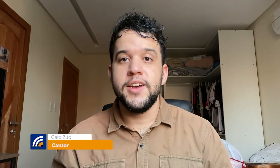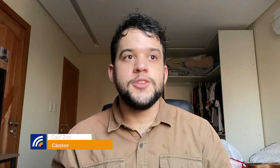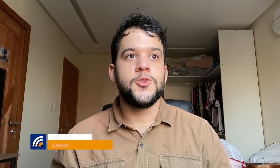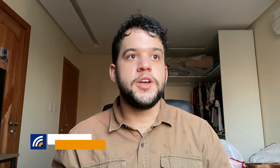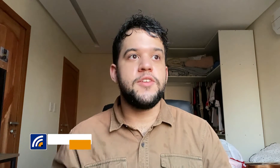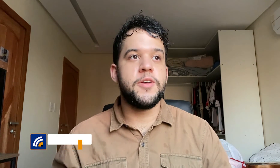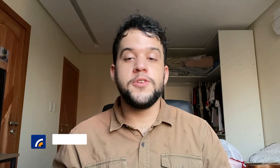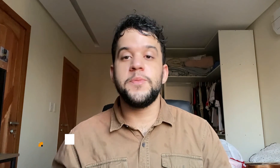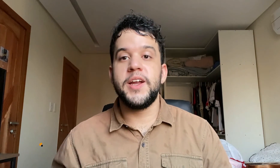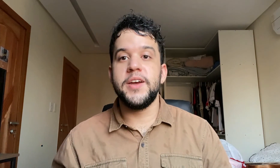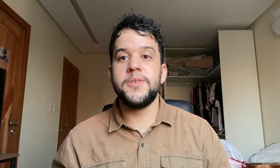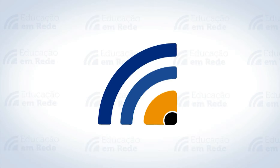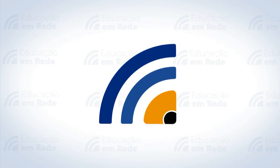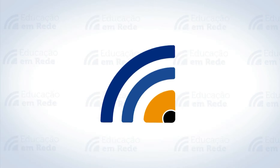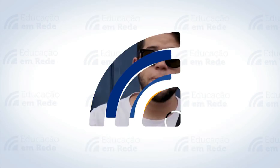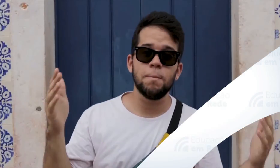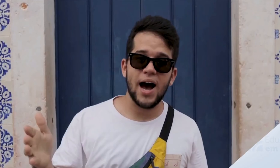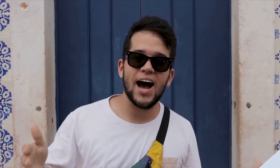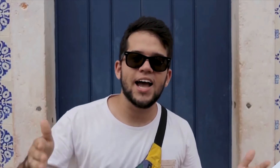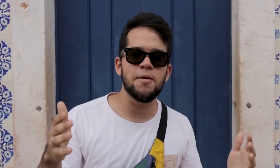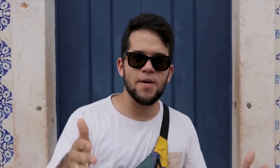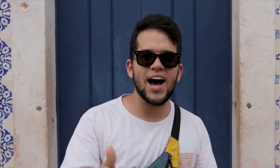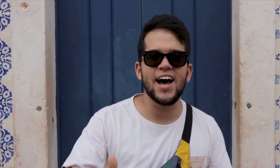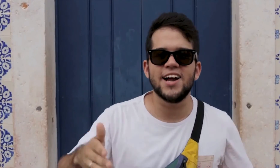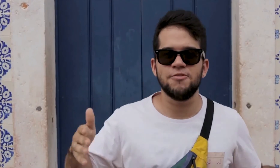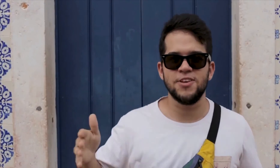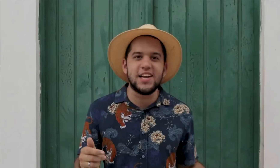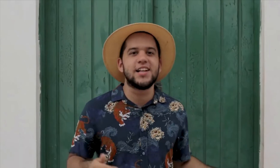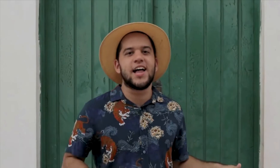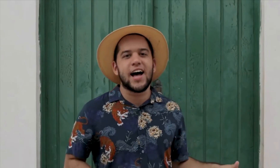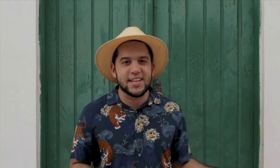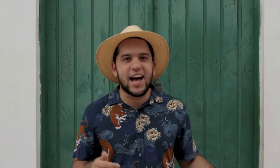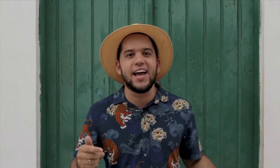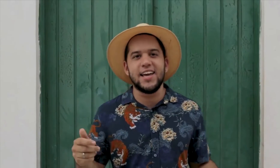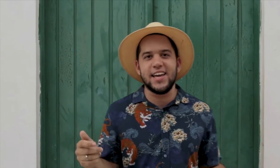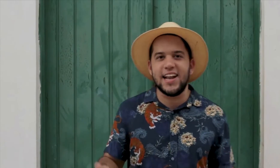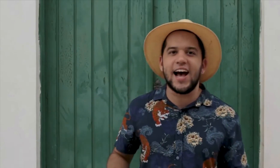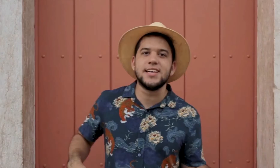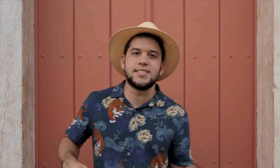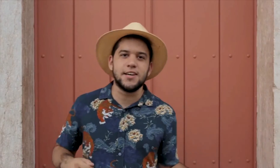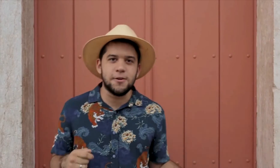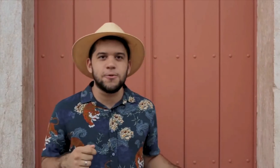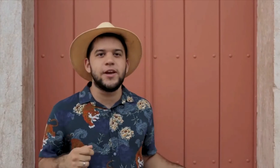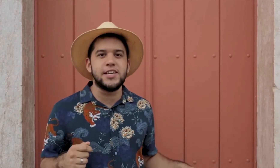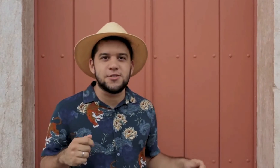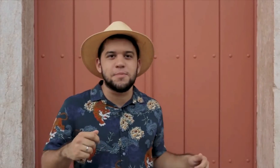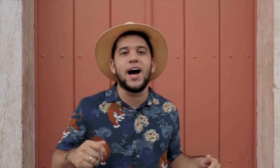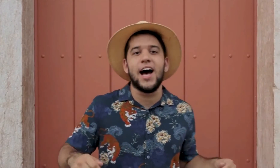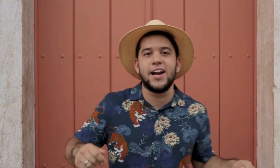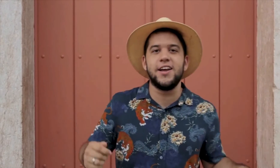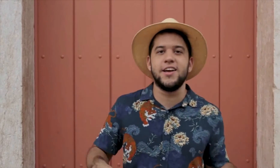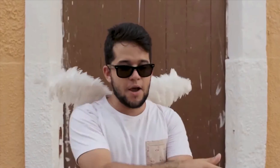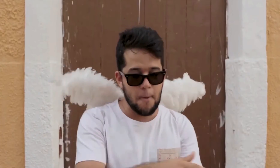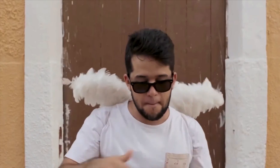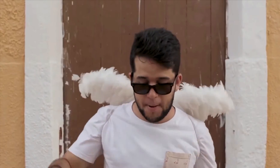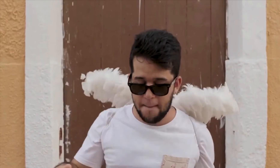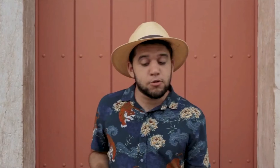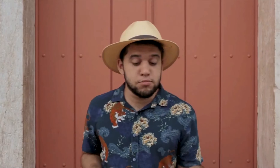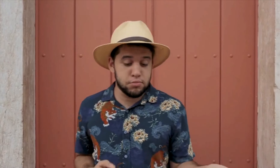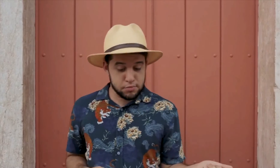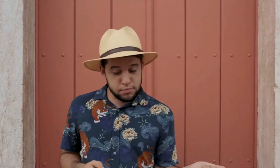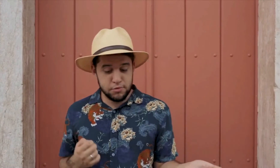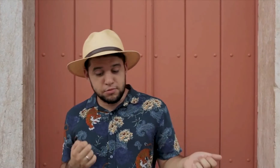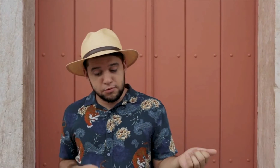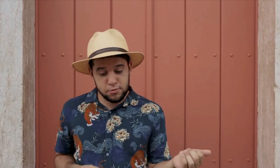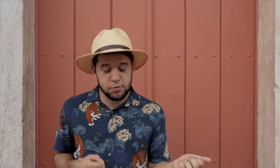também. Sou aqui de São Luís do Maranhão. A gente vem trabalhando muito, fazendo muitos shows aí em várias casas de São Luís, ganhando algum